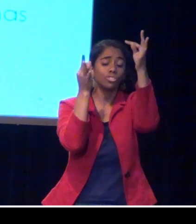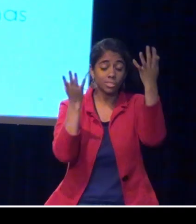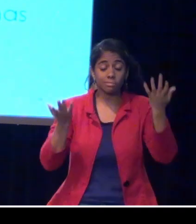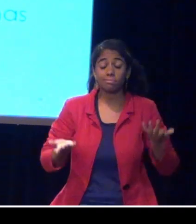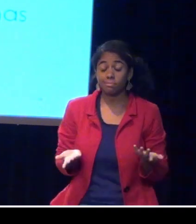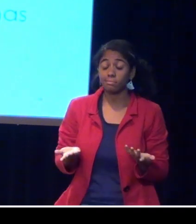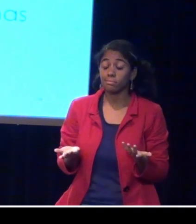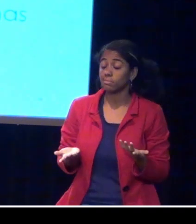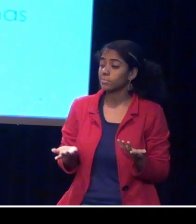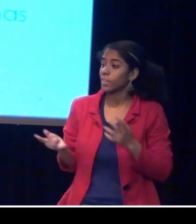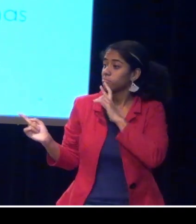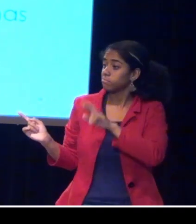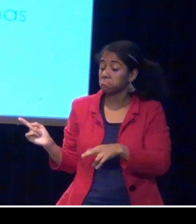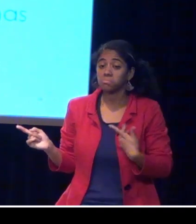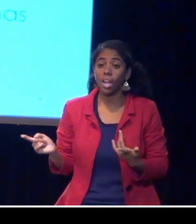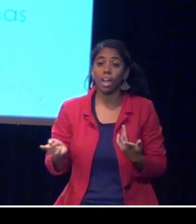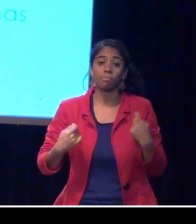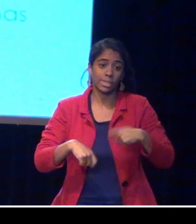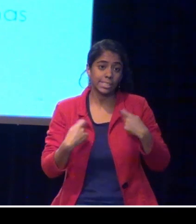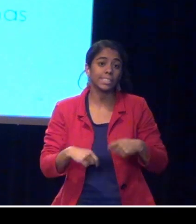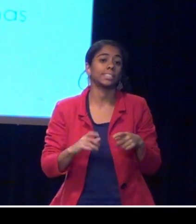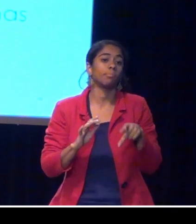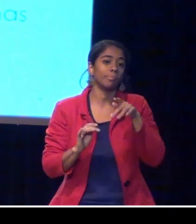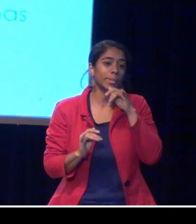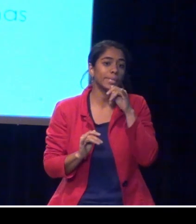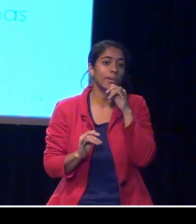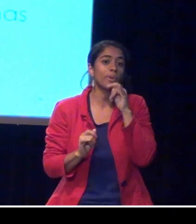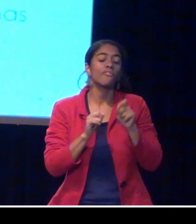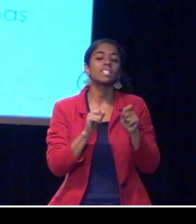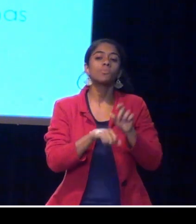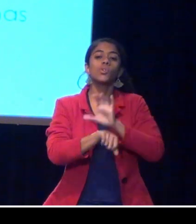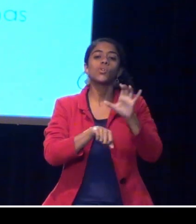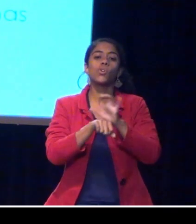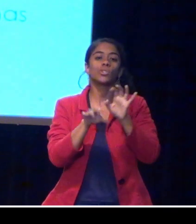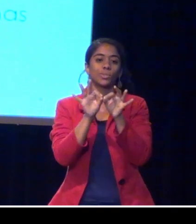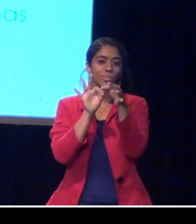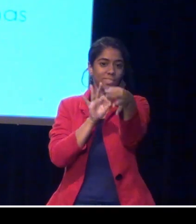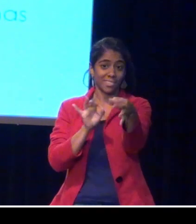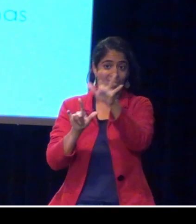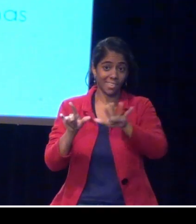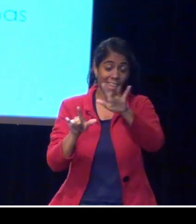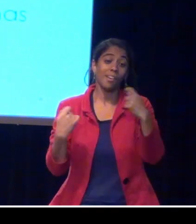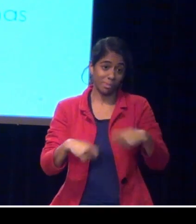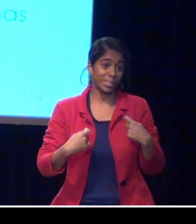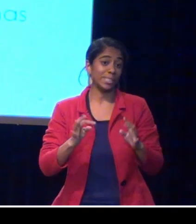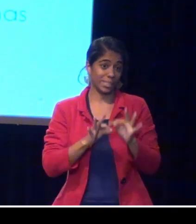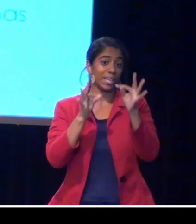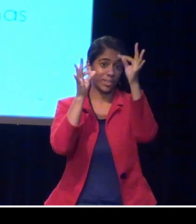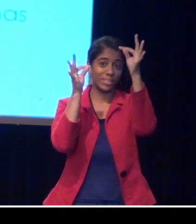tecnologia para fazer material para o curso online. A gente fica apavorada, né? Como que eu vou ter que usar a